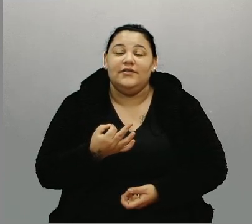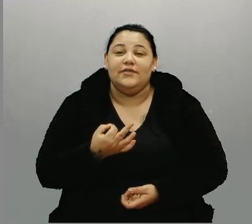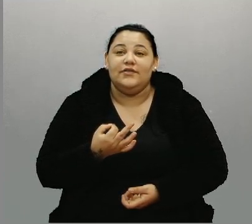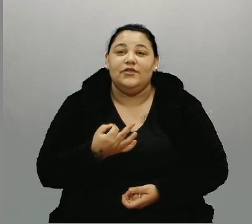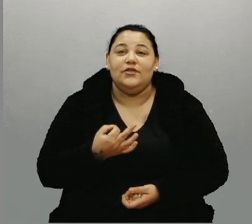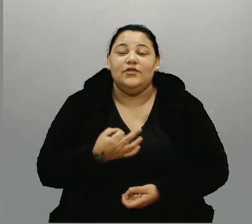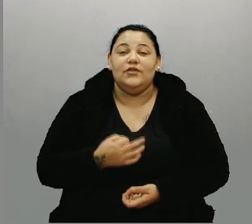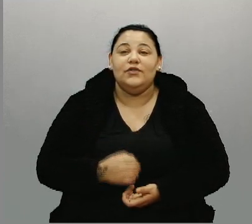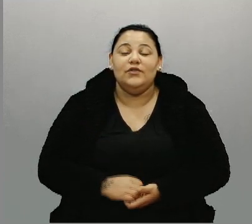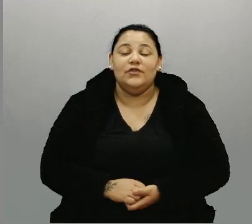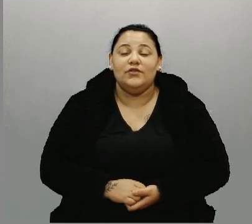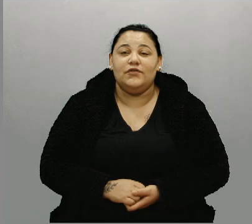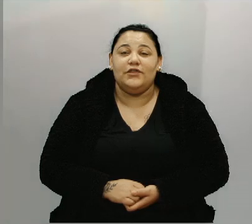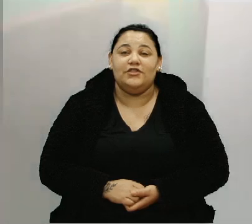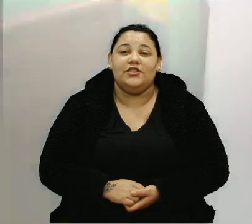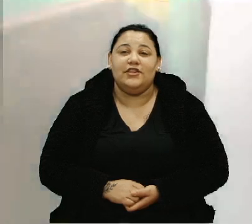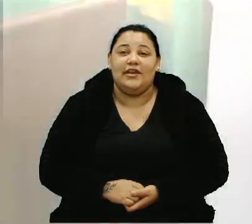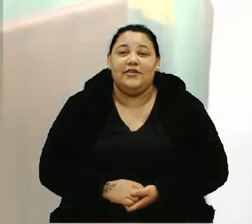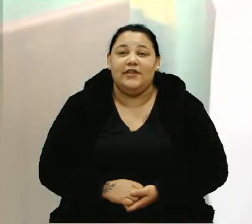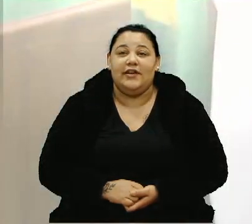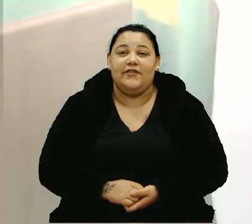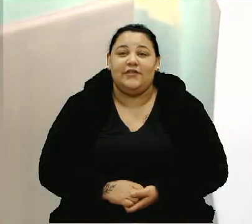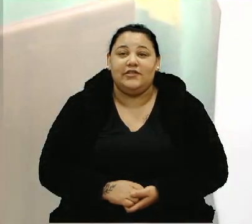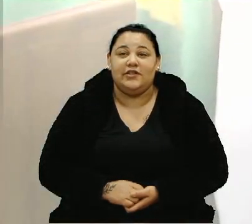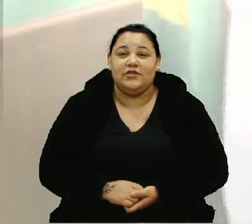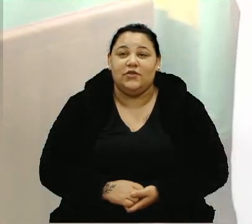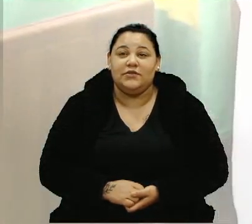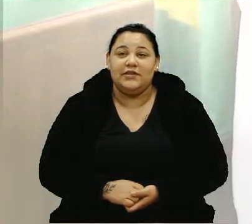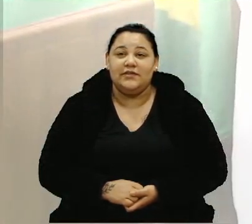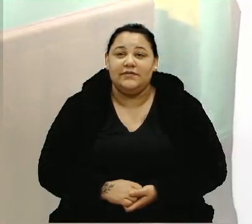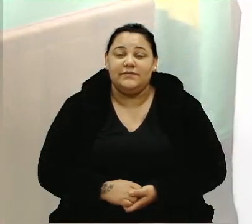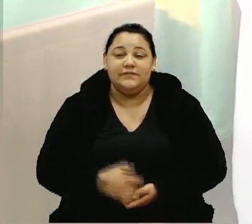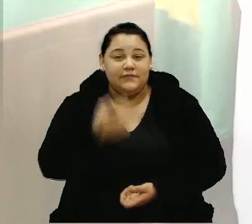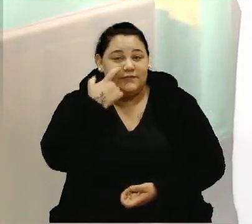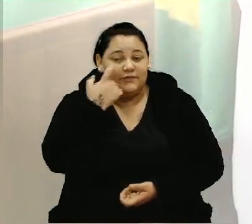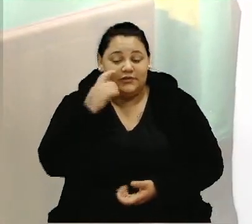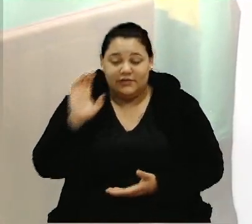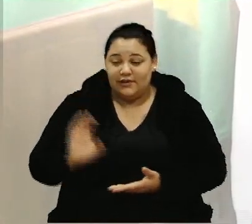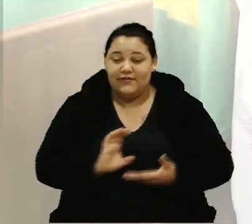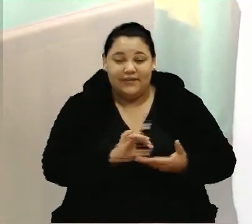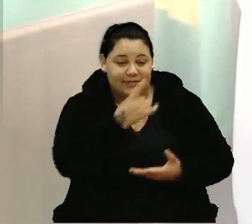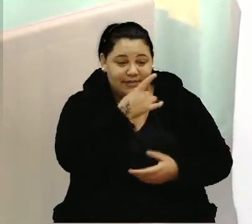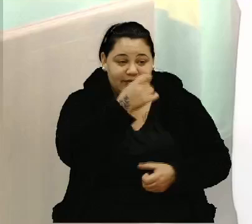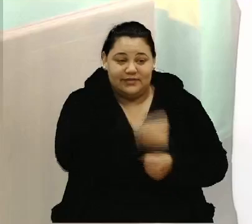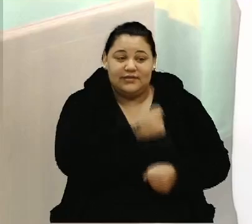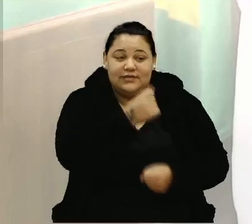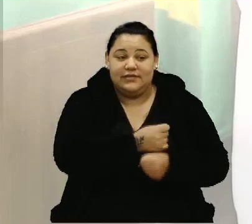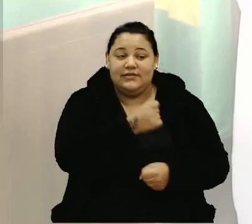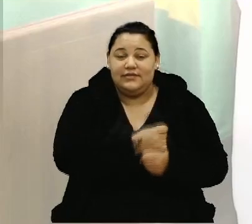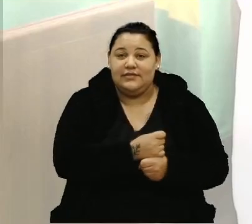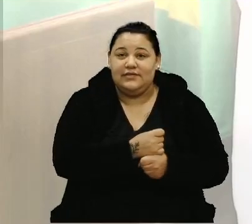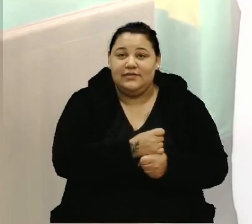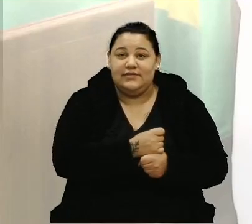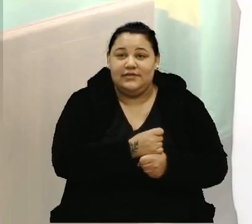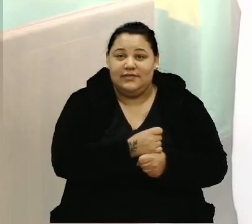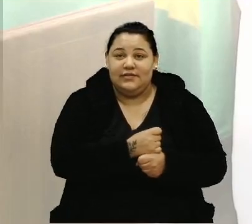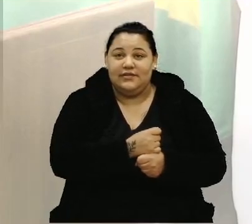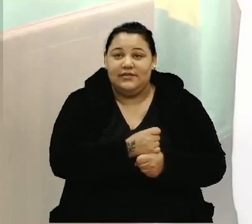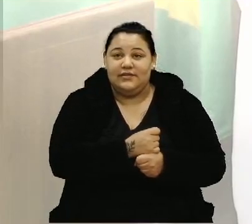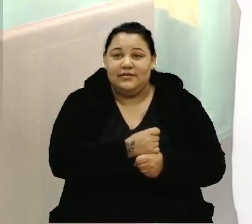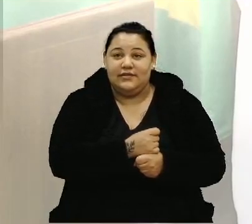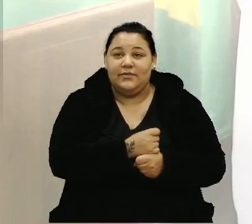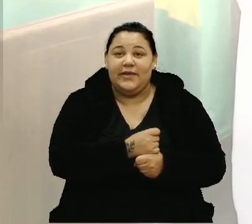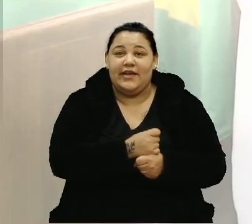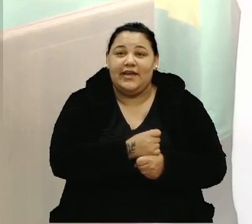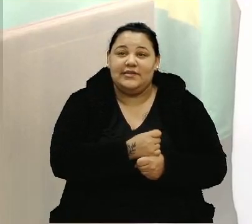tentando ajudar a cidade e as pessoas. Vejam que o recurso dessa obra é de uma empresa que deve